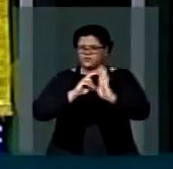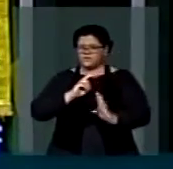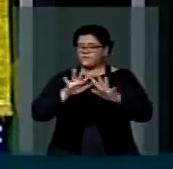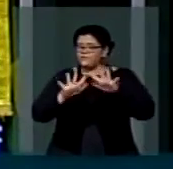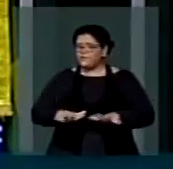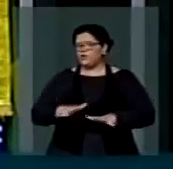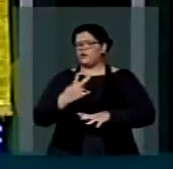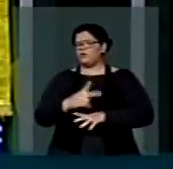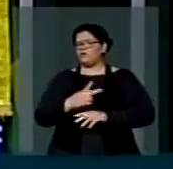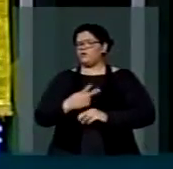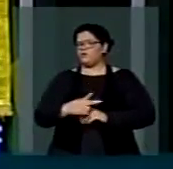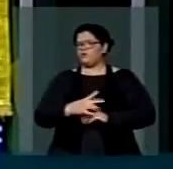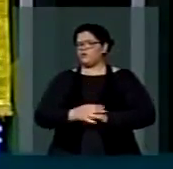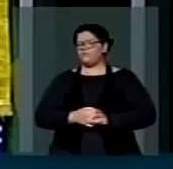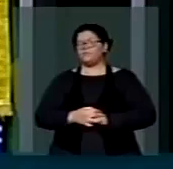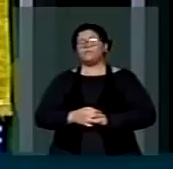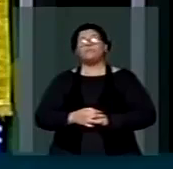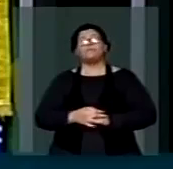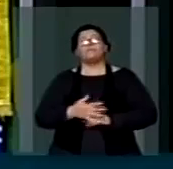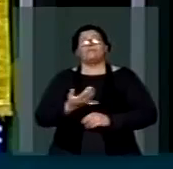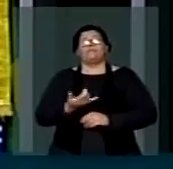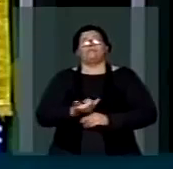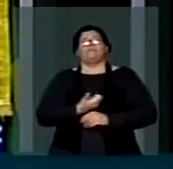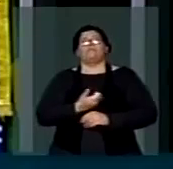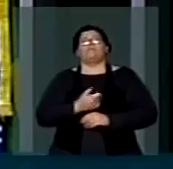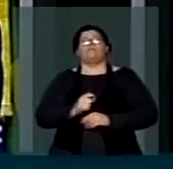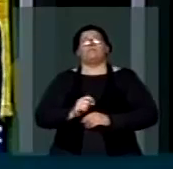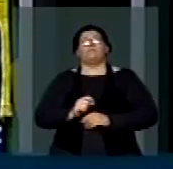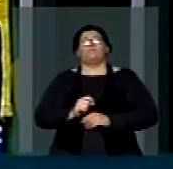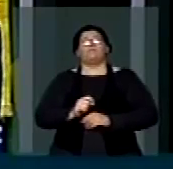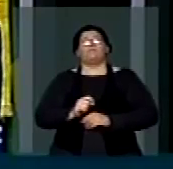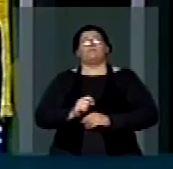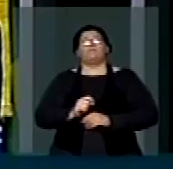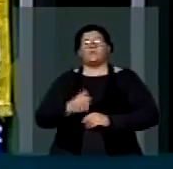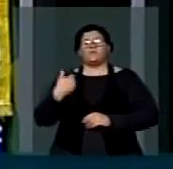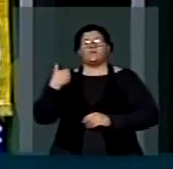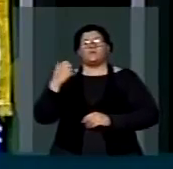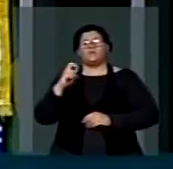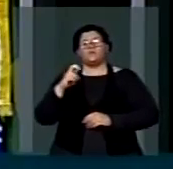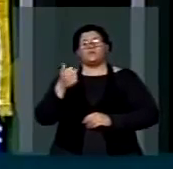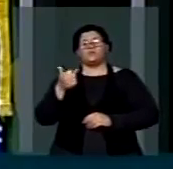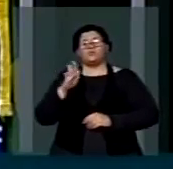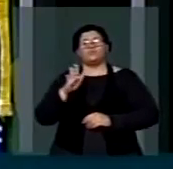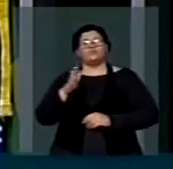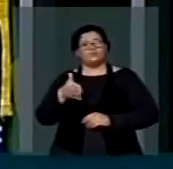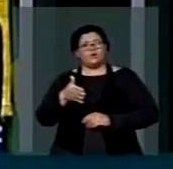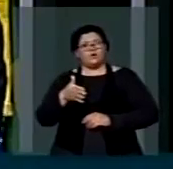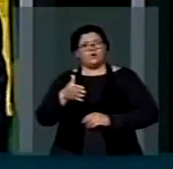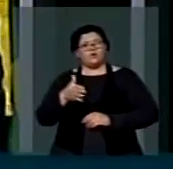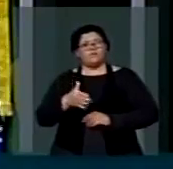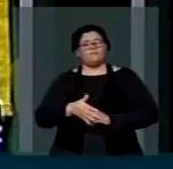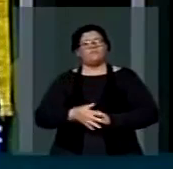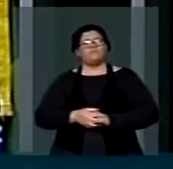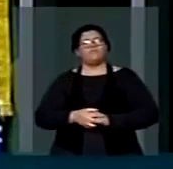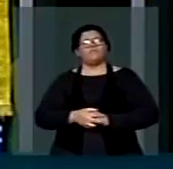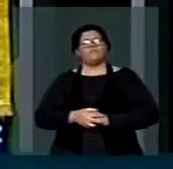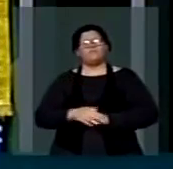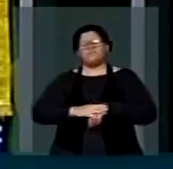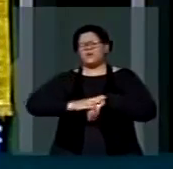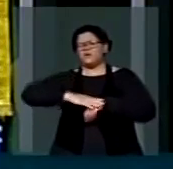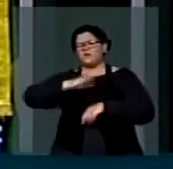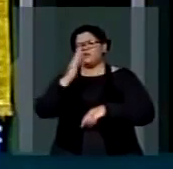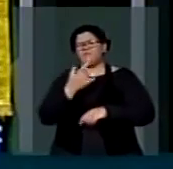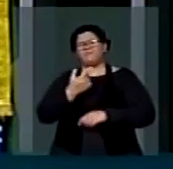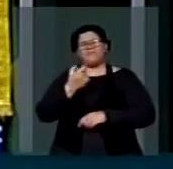Ela, do alto dos seus 51 anos de idade, mais de